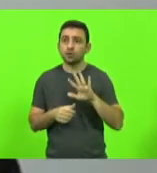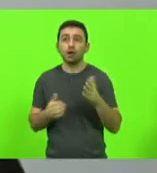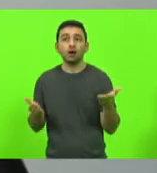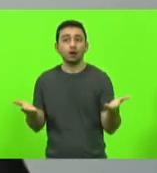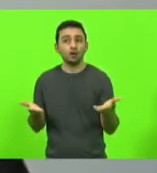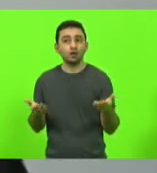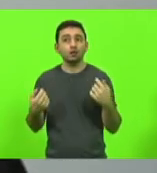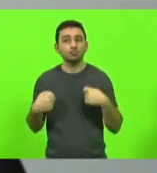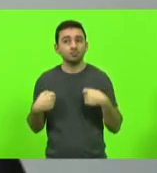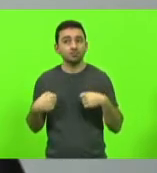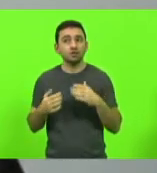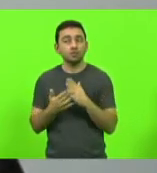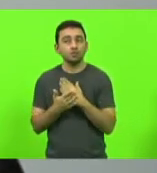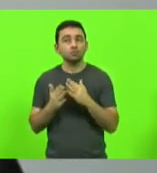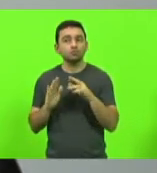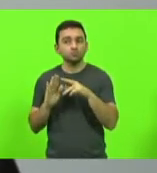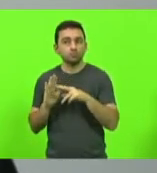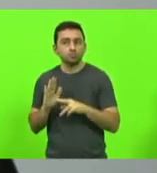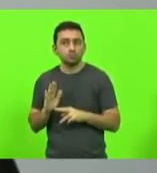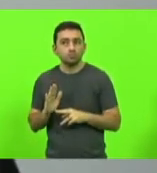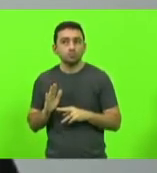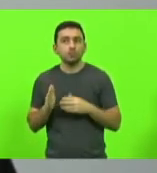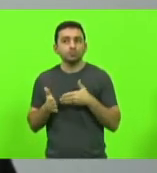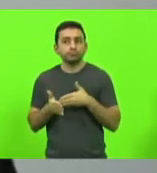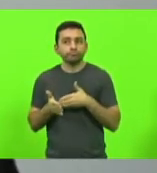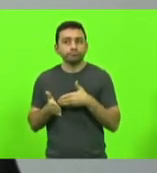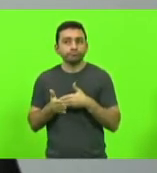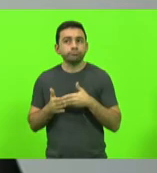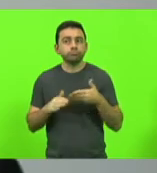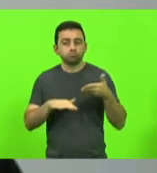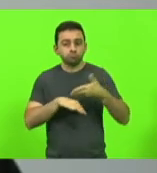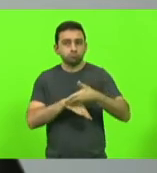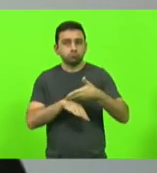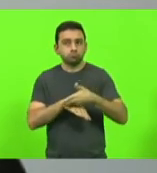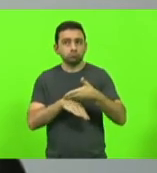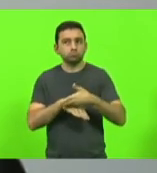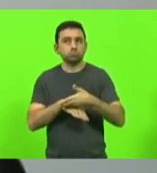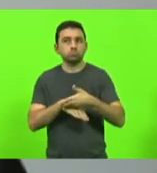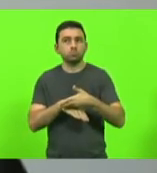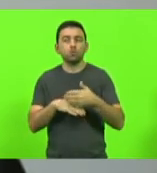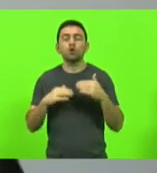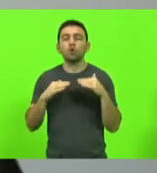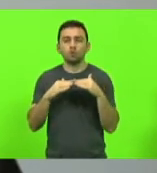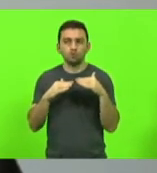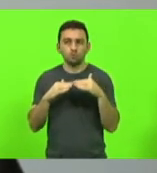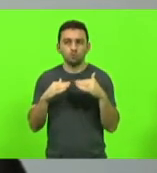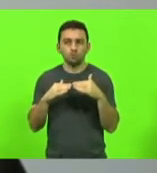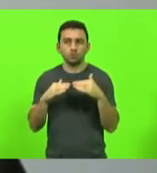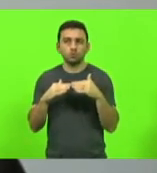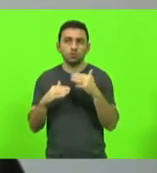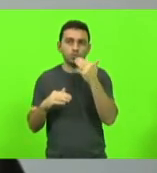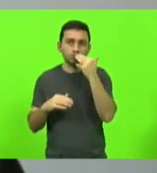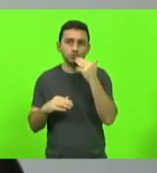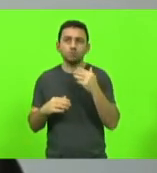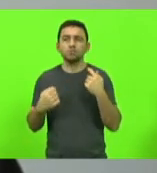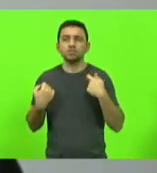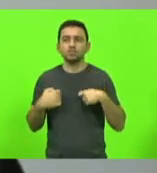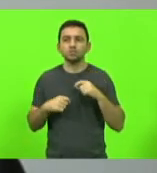pouco de restrição no que tange a entrada, o acesso. Também concordo com o deputado Moacir que a gente poderia